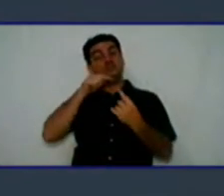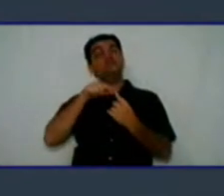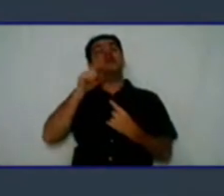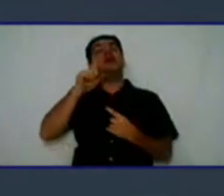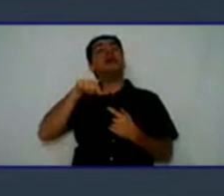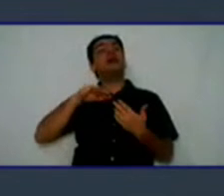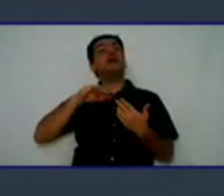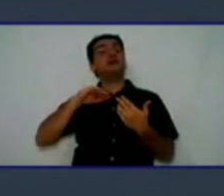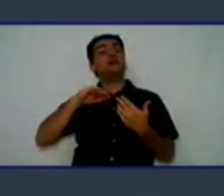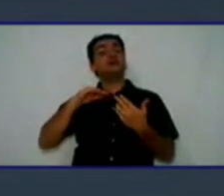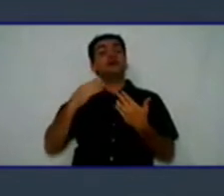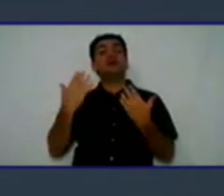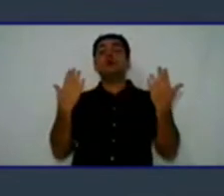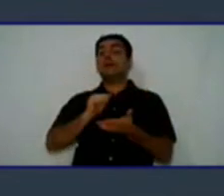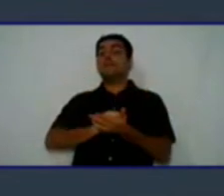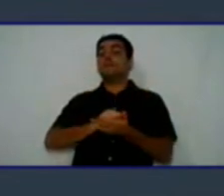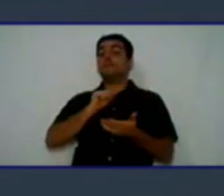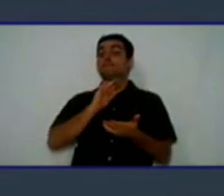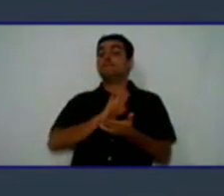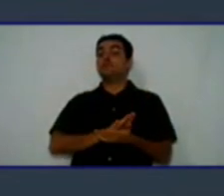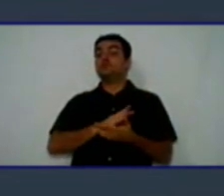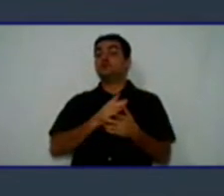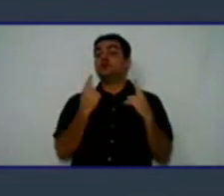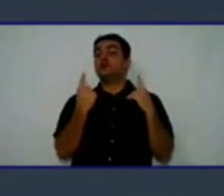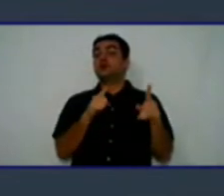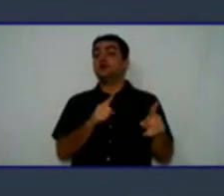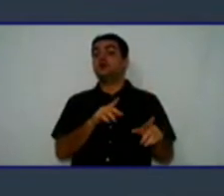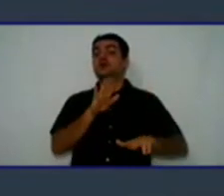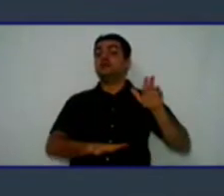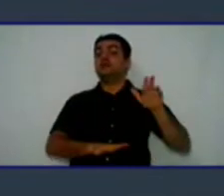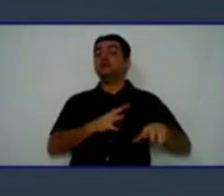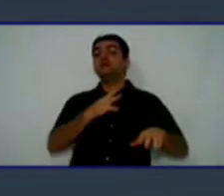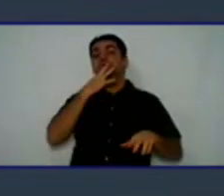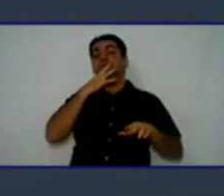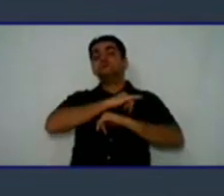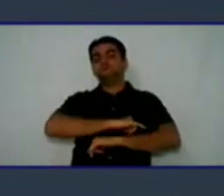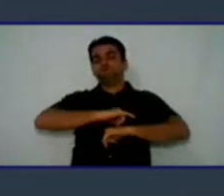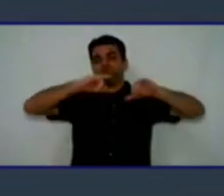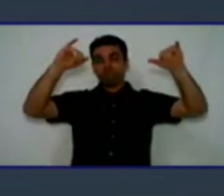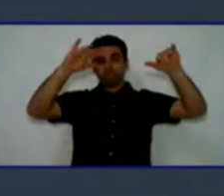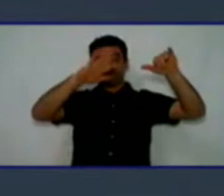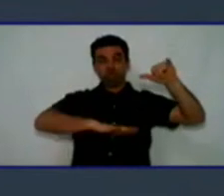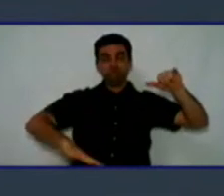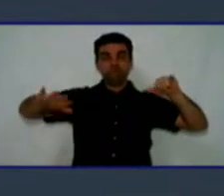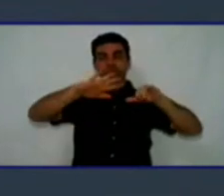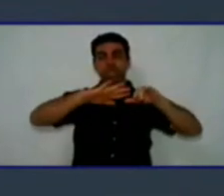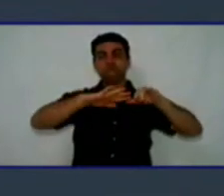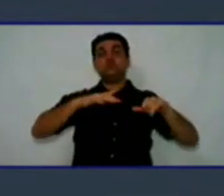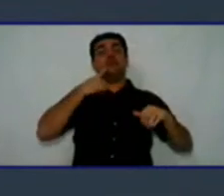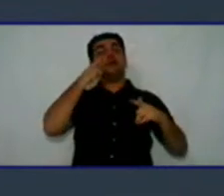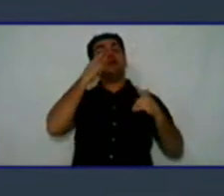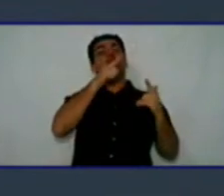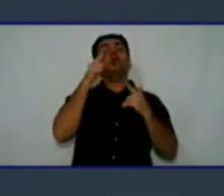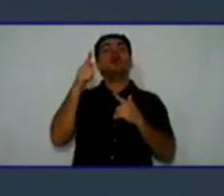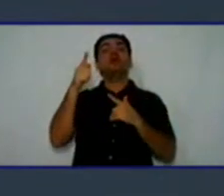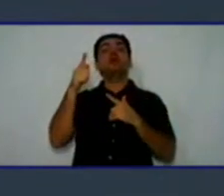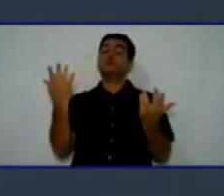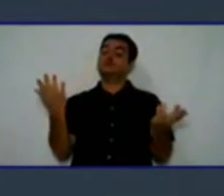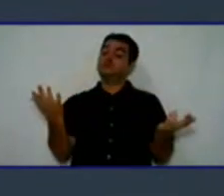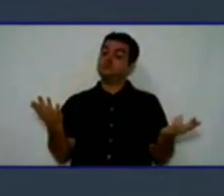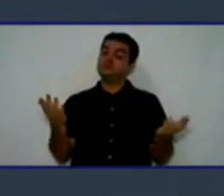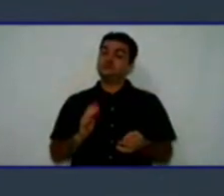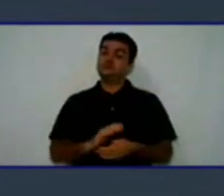a sanção que alcançava aqueles que levavam ao conhecimento geral a intenção de concorrer. Em